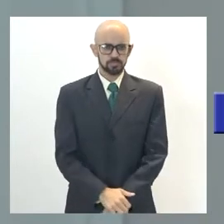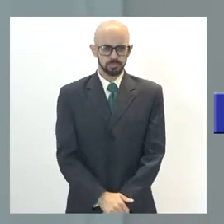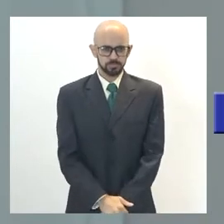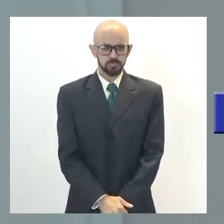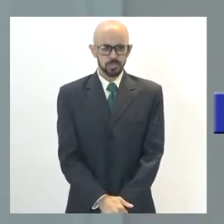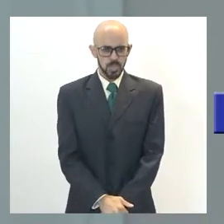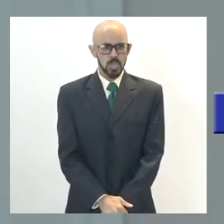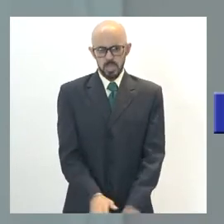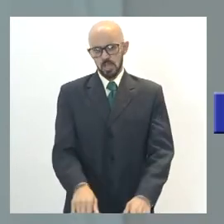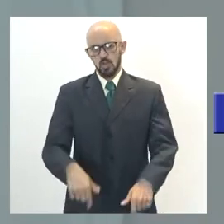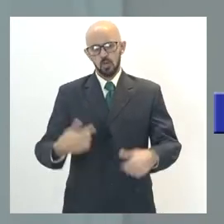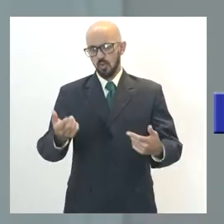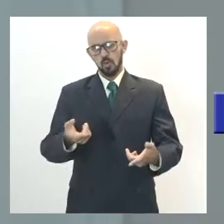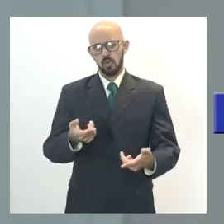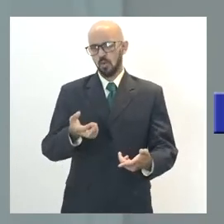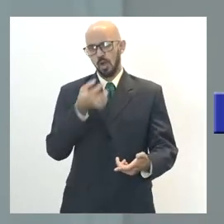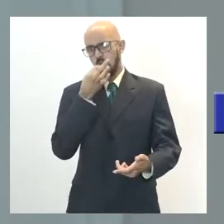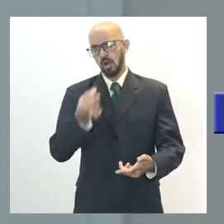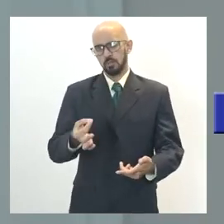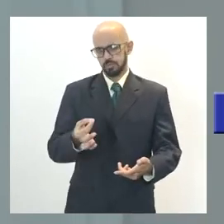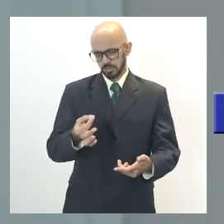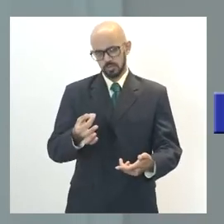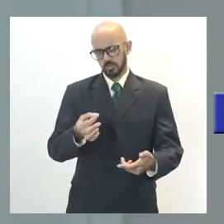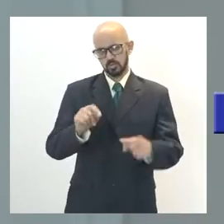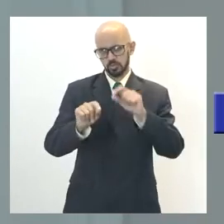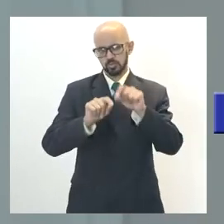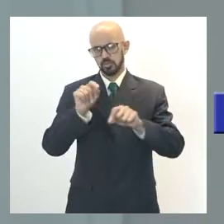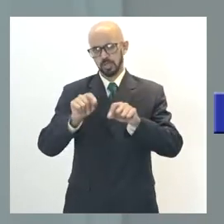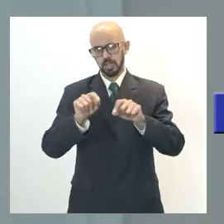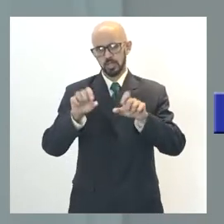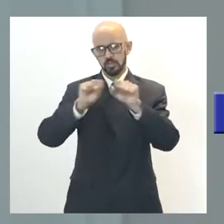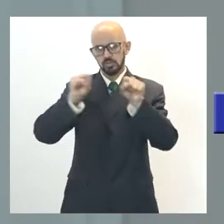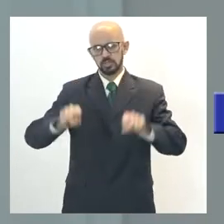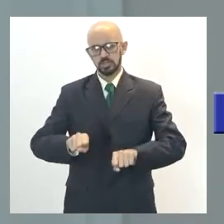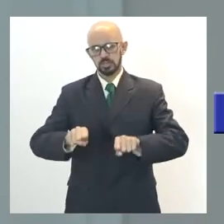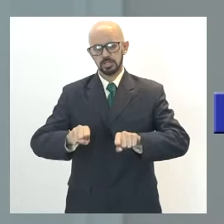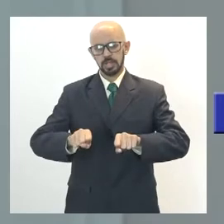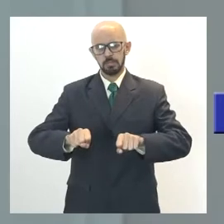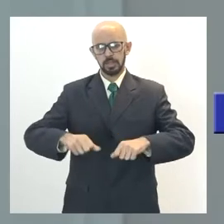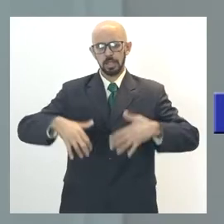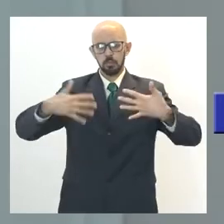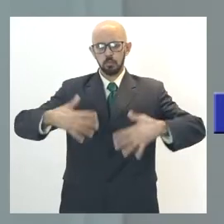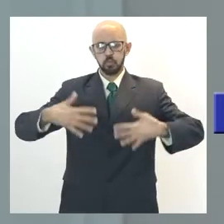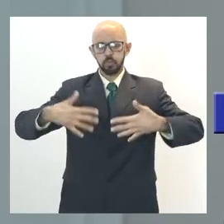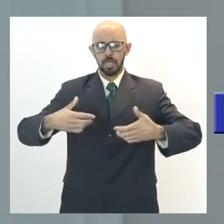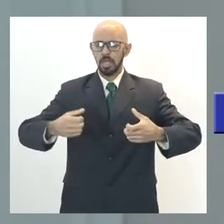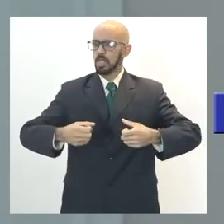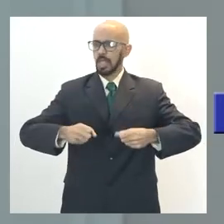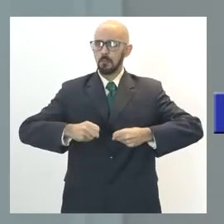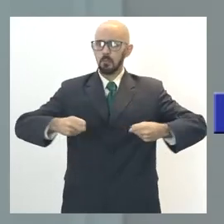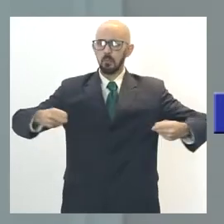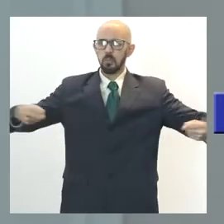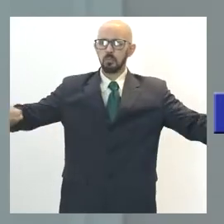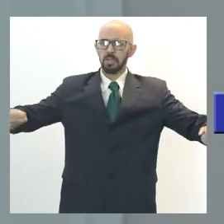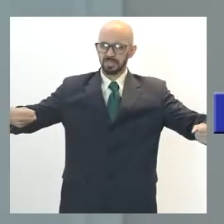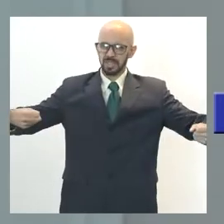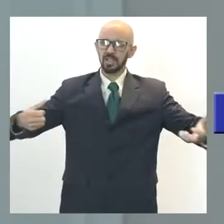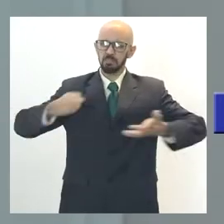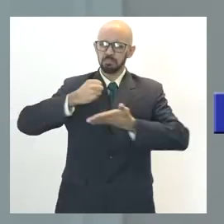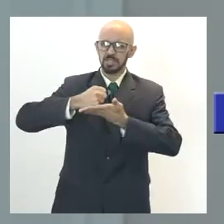sob pretexto de que a máquina se encontra inchada o contrário